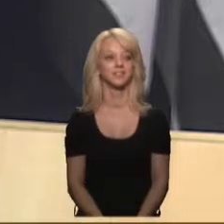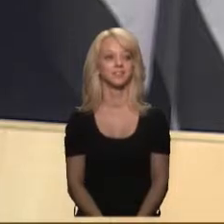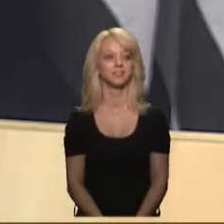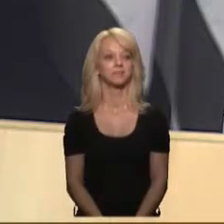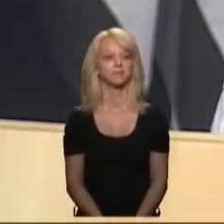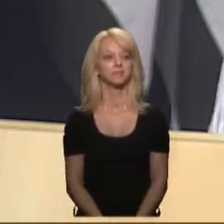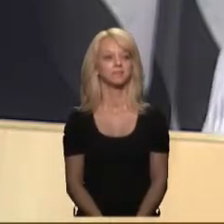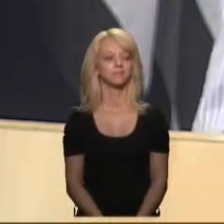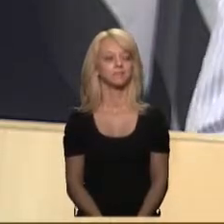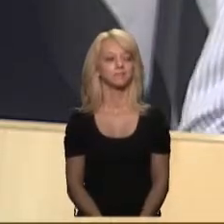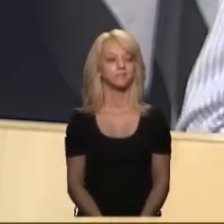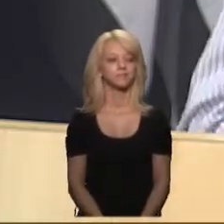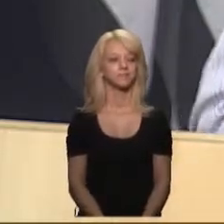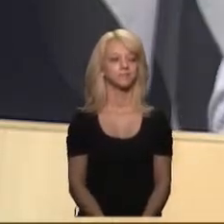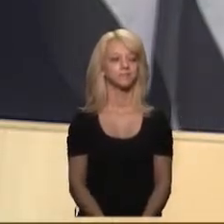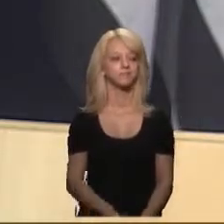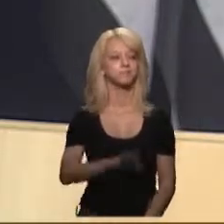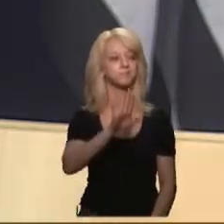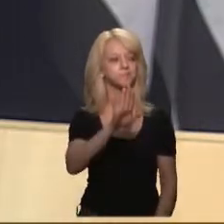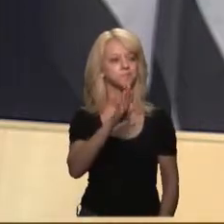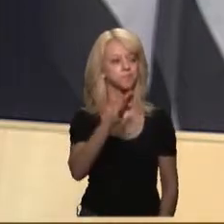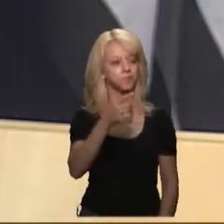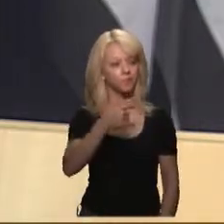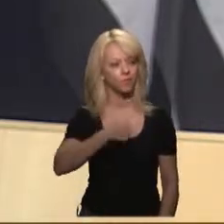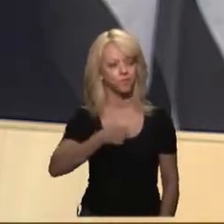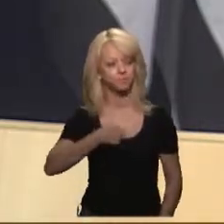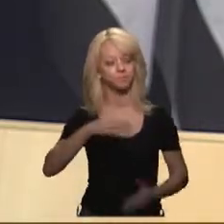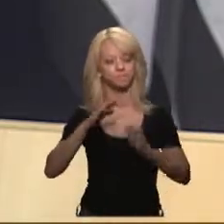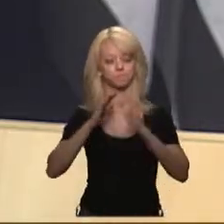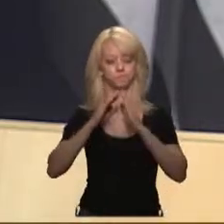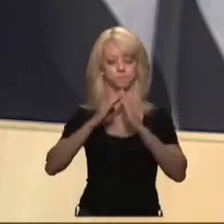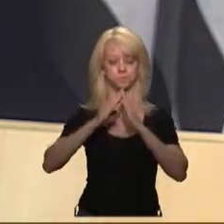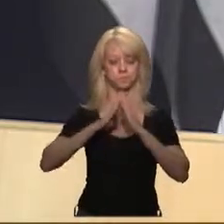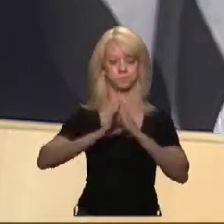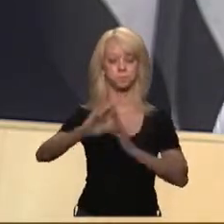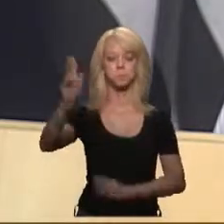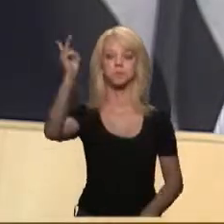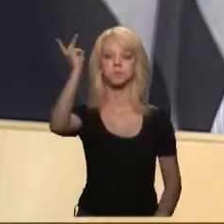Eu vim para São Paulo. Eu vim para São Paulo em